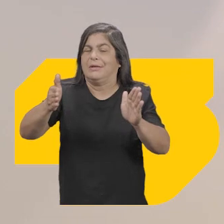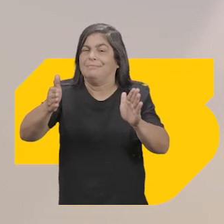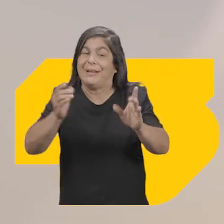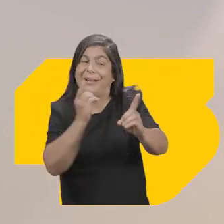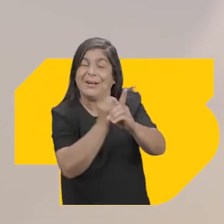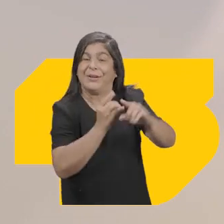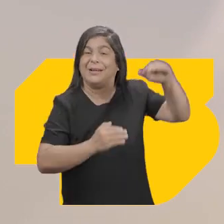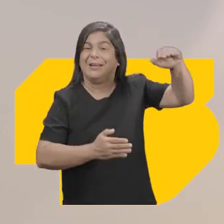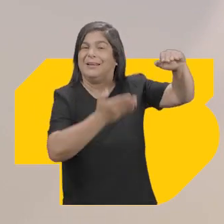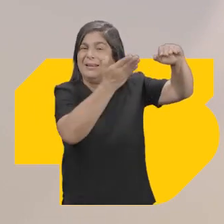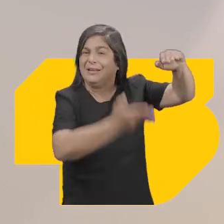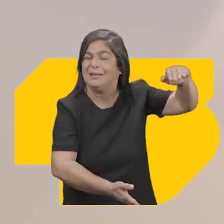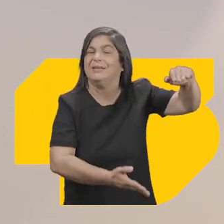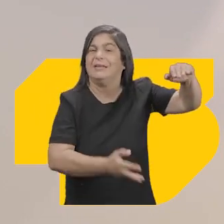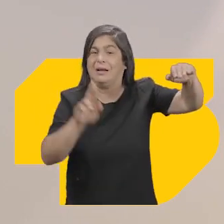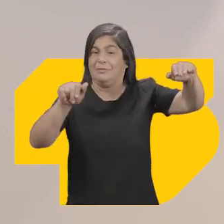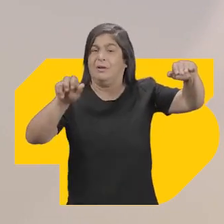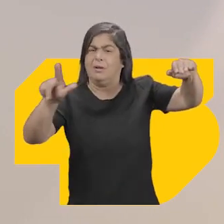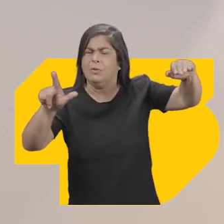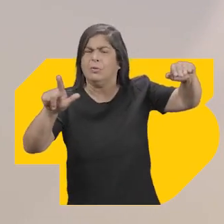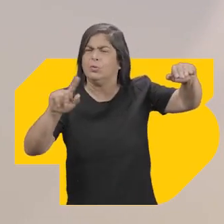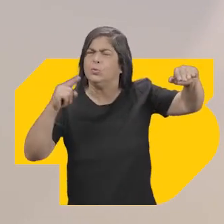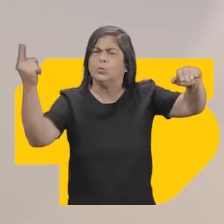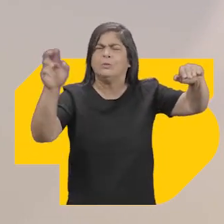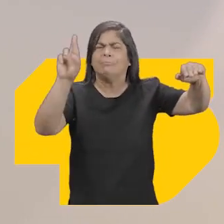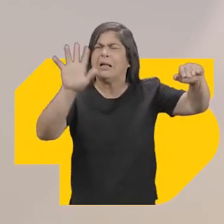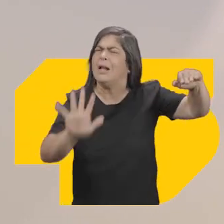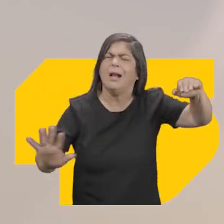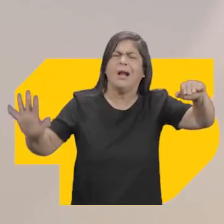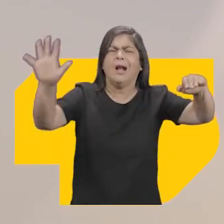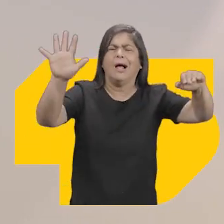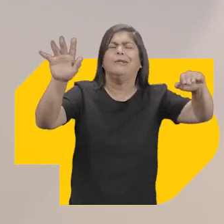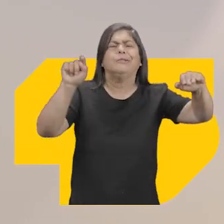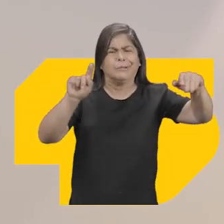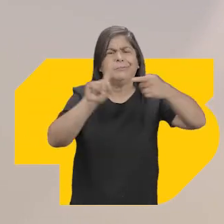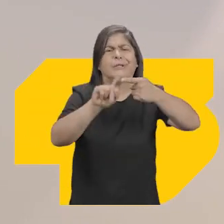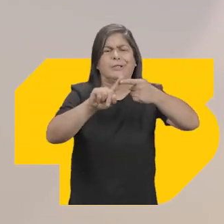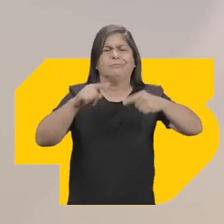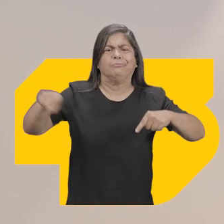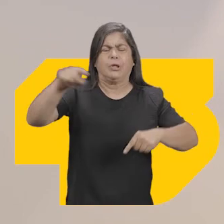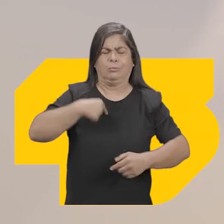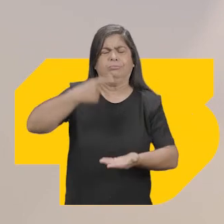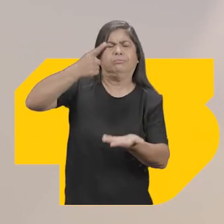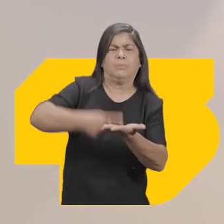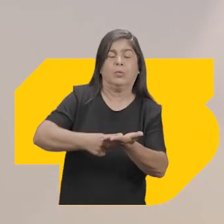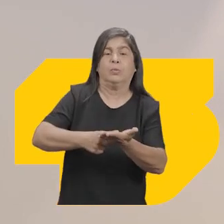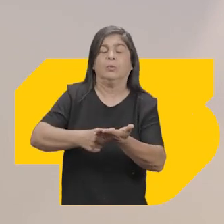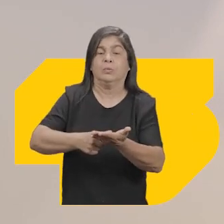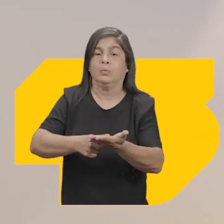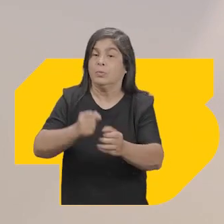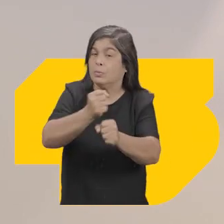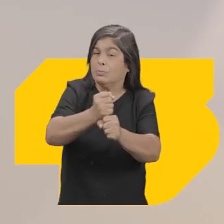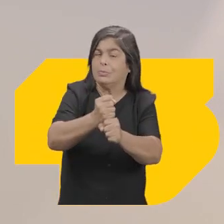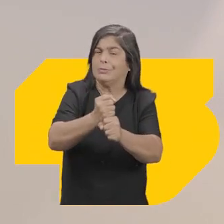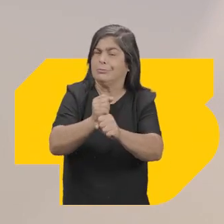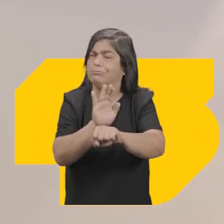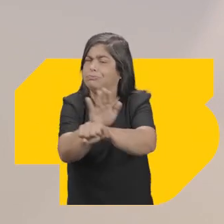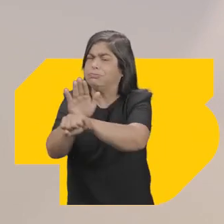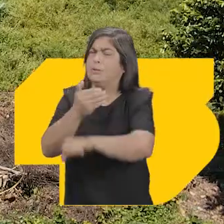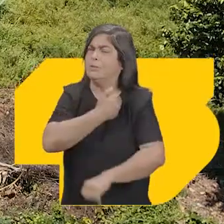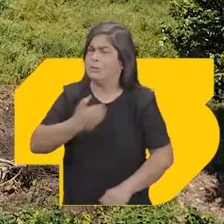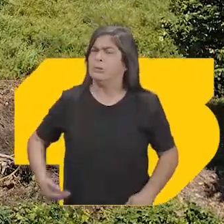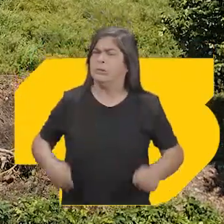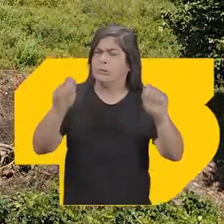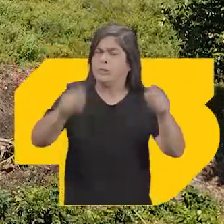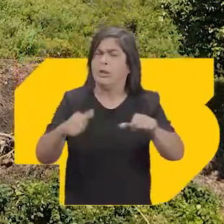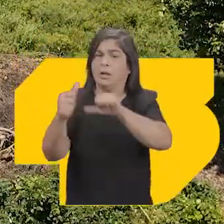com o Rafael, essa criança que representa tantos paraibanos e que também representa o meu compromisso em governar para transformar a